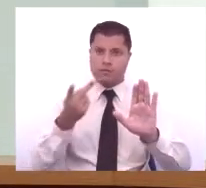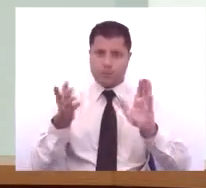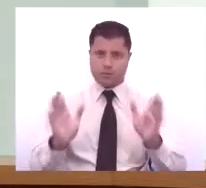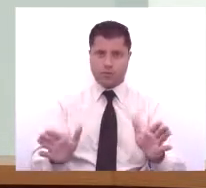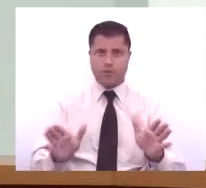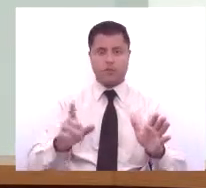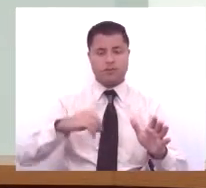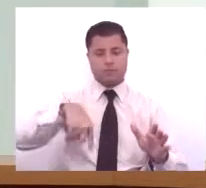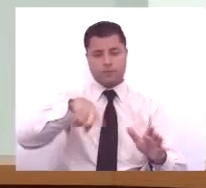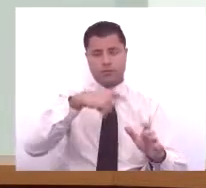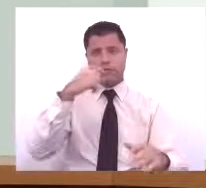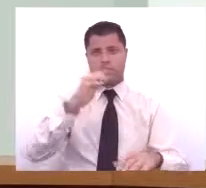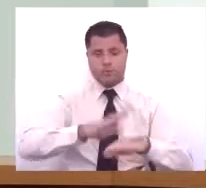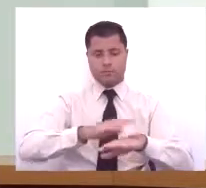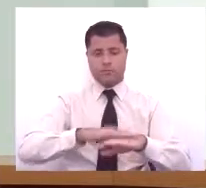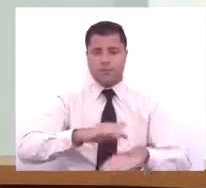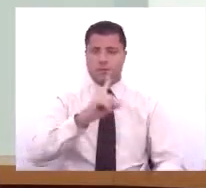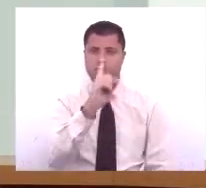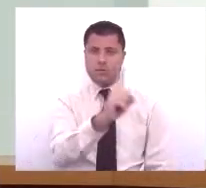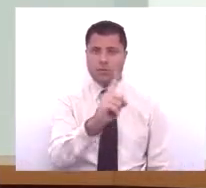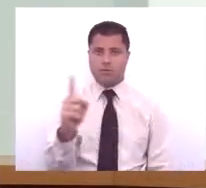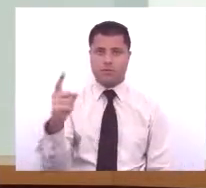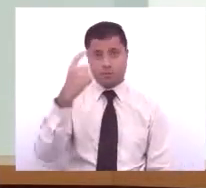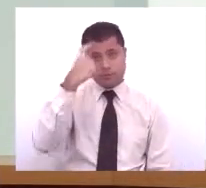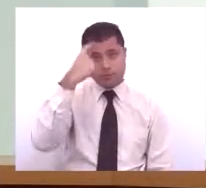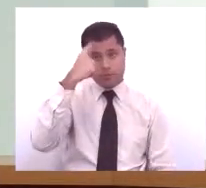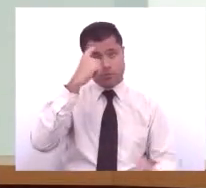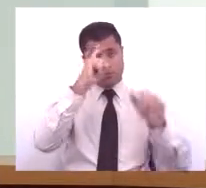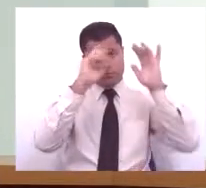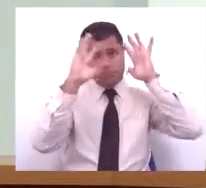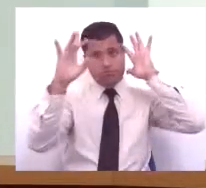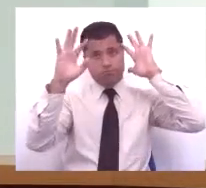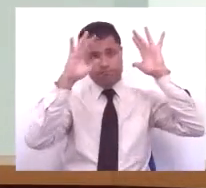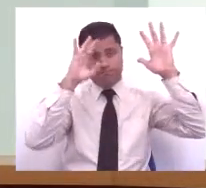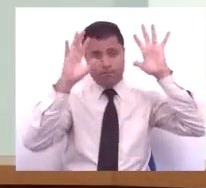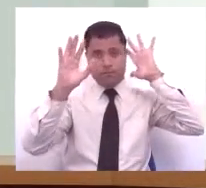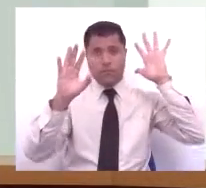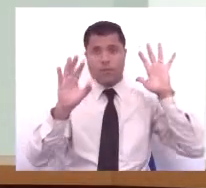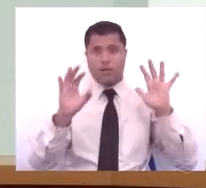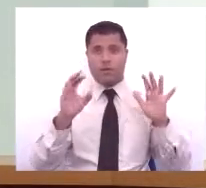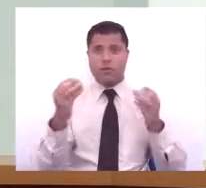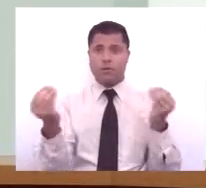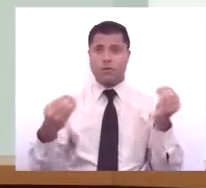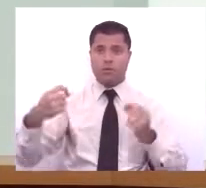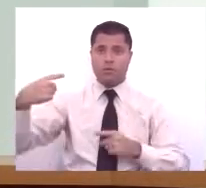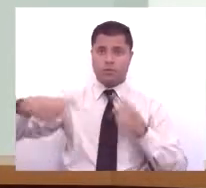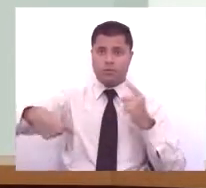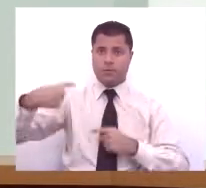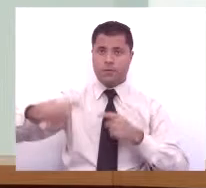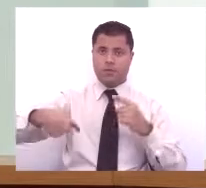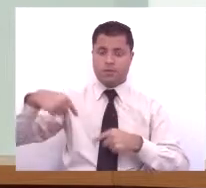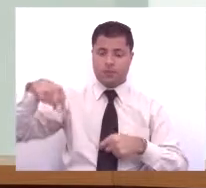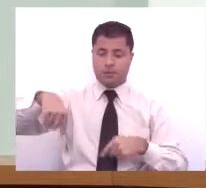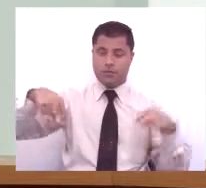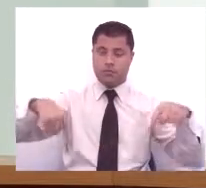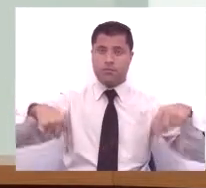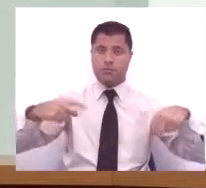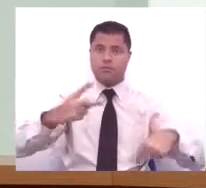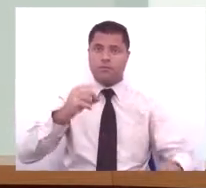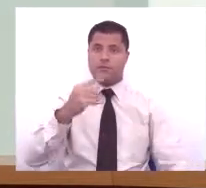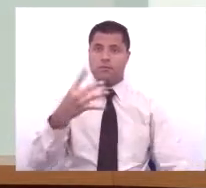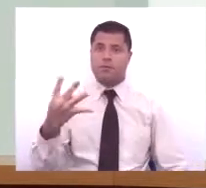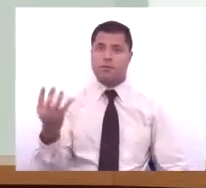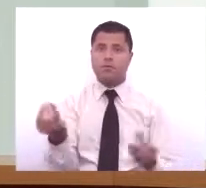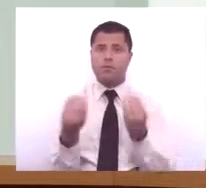fazer uma reflexão de como se está sendo feito política nos dias de hoje.